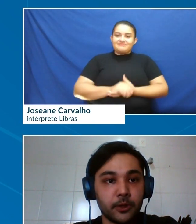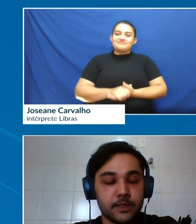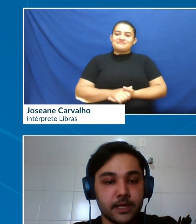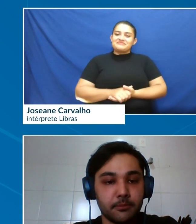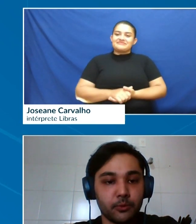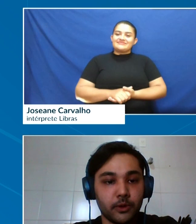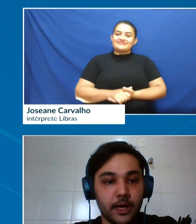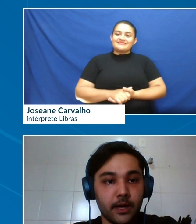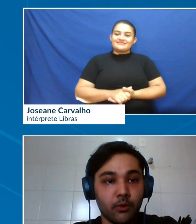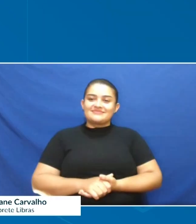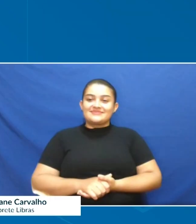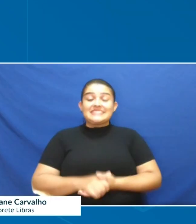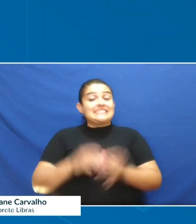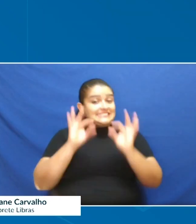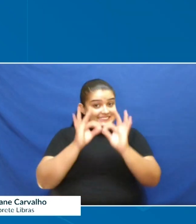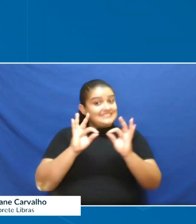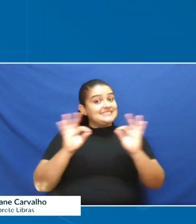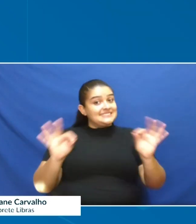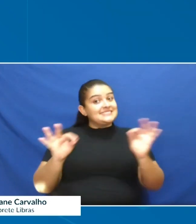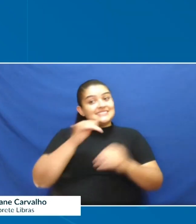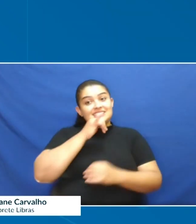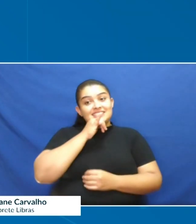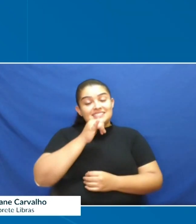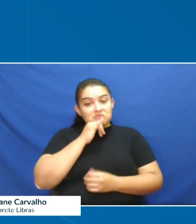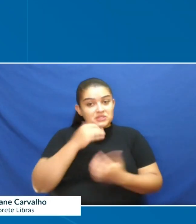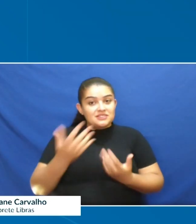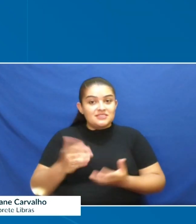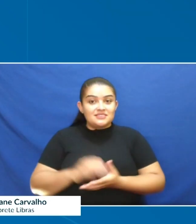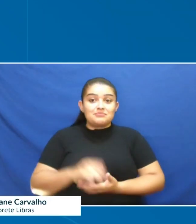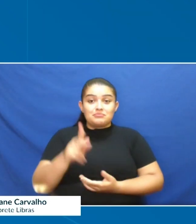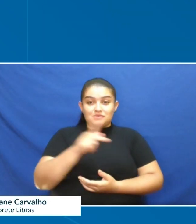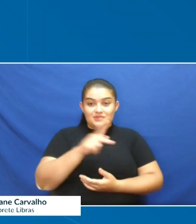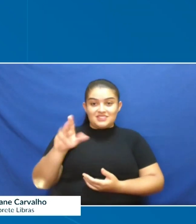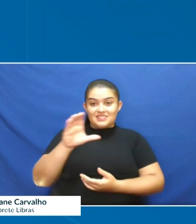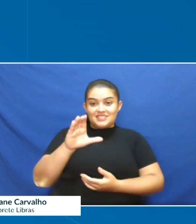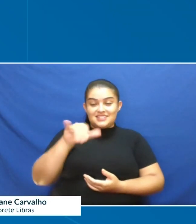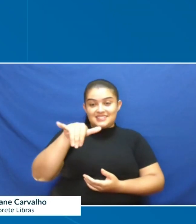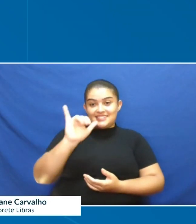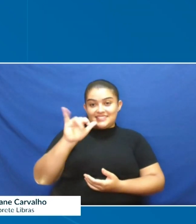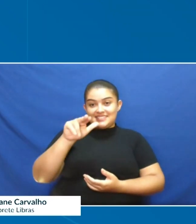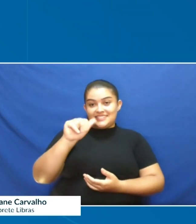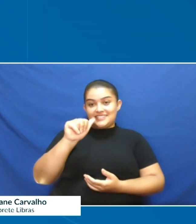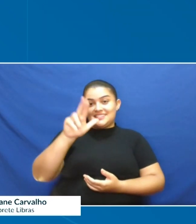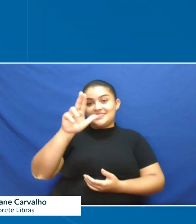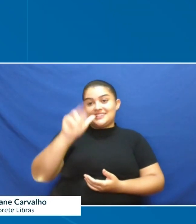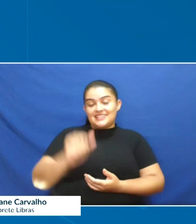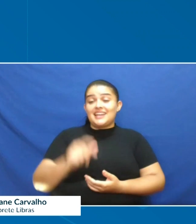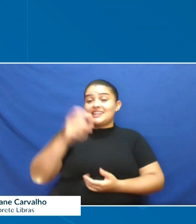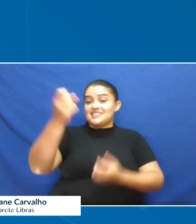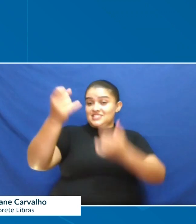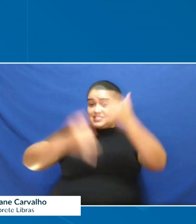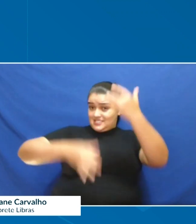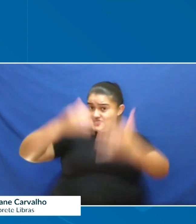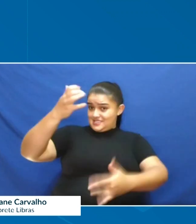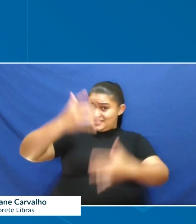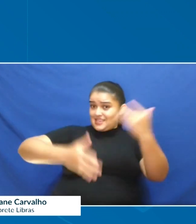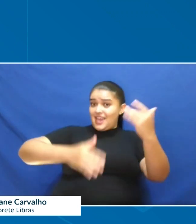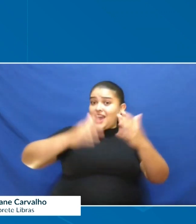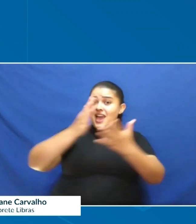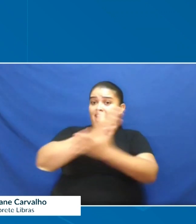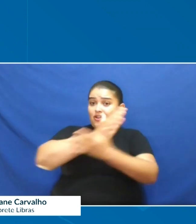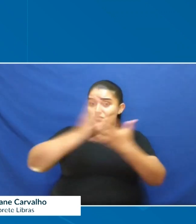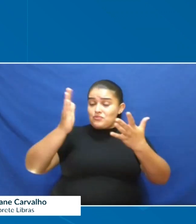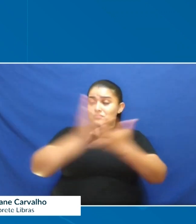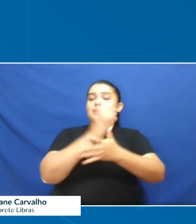por exemplo, como a professora Sinara falou, muitas empresas tiveram que adaptar as boas práticas. Então, como eu já estou alinhado com uma